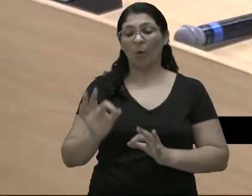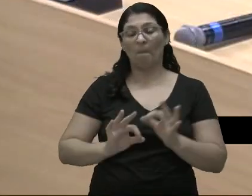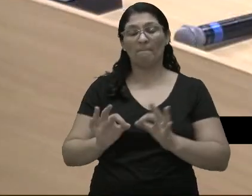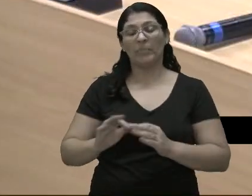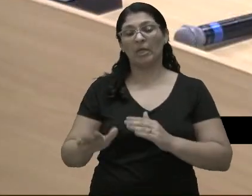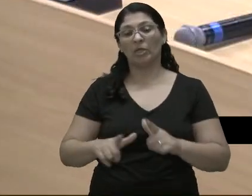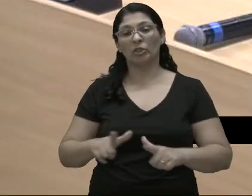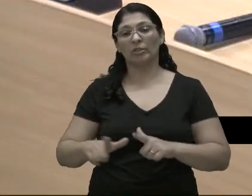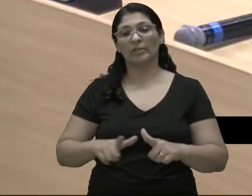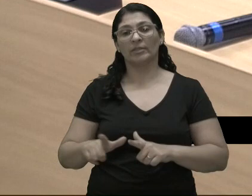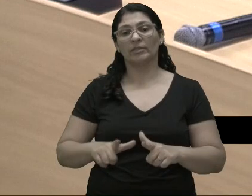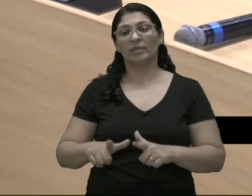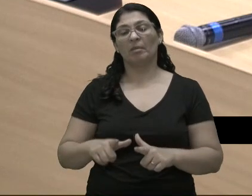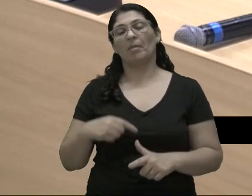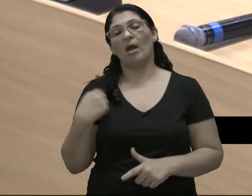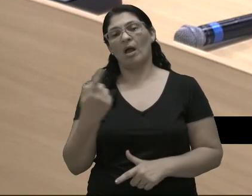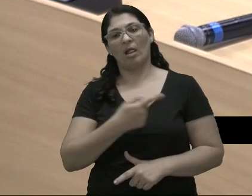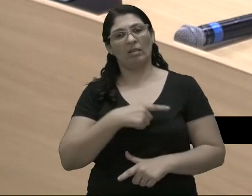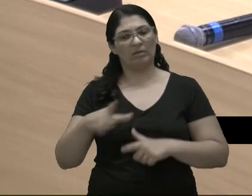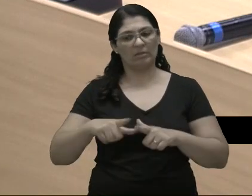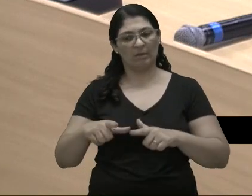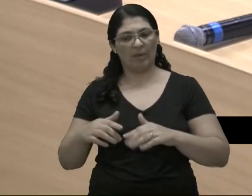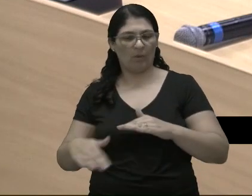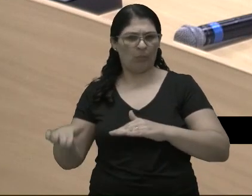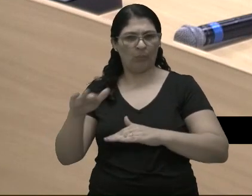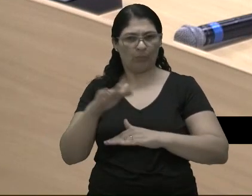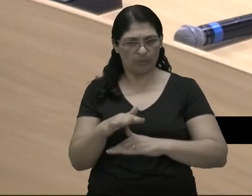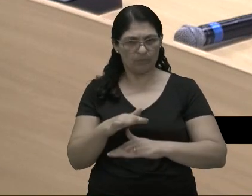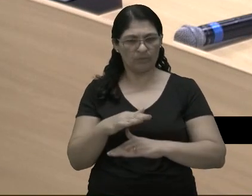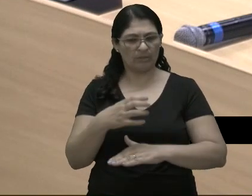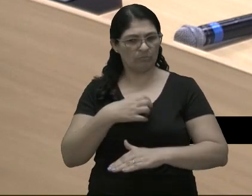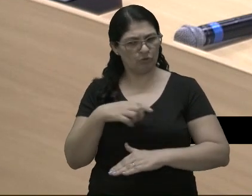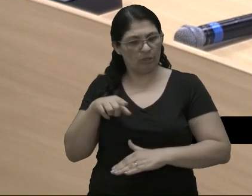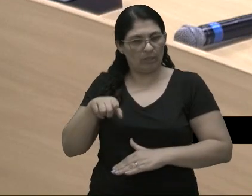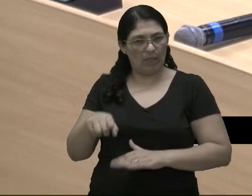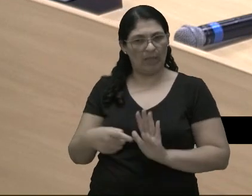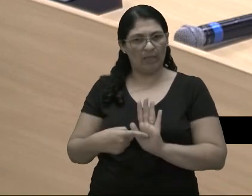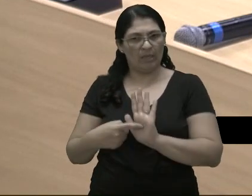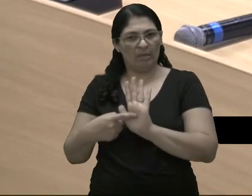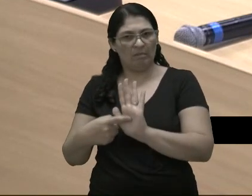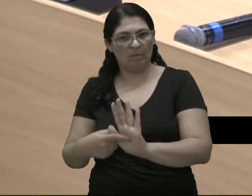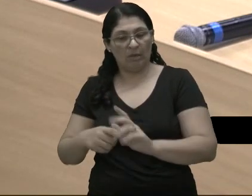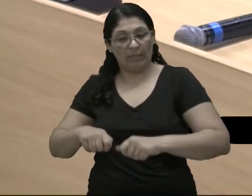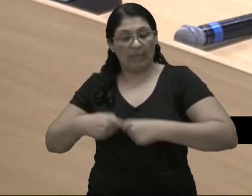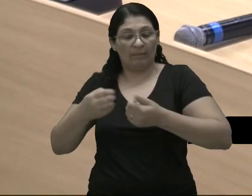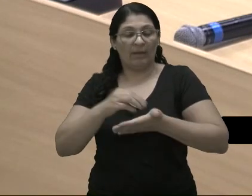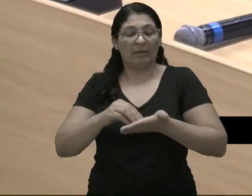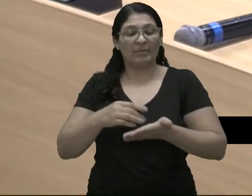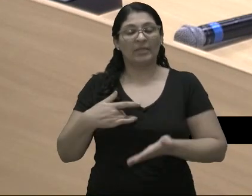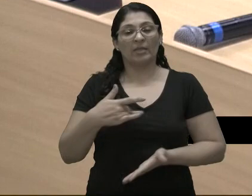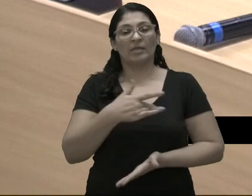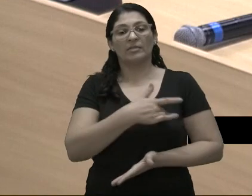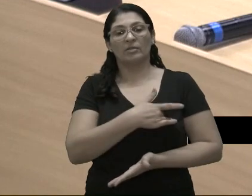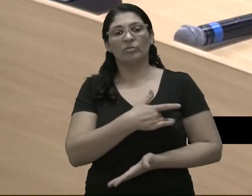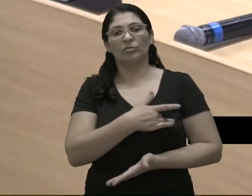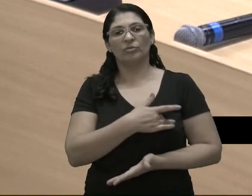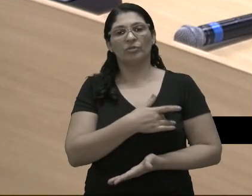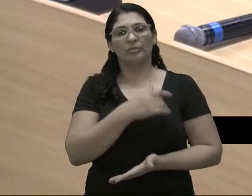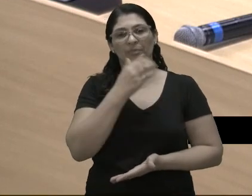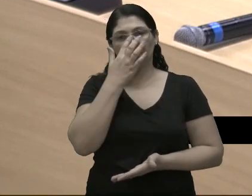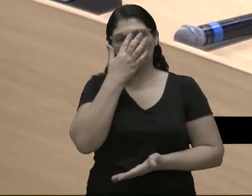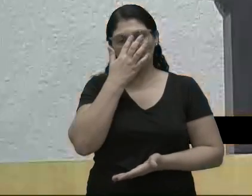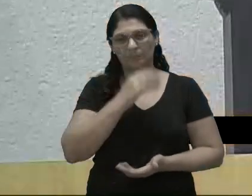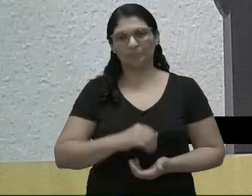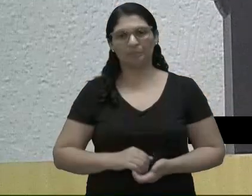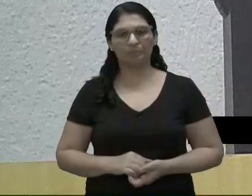Entendeu? Aí nesse plano de trabalho, a gente trabalha em cima desse plano de trabalho que é feito, que entregue para a Secretaria de Saúde. Sim.